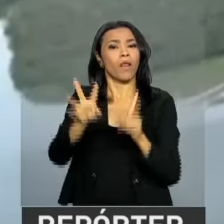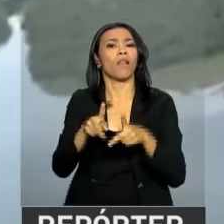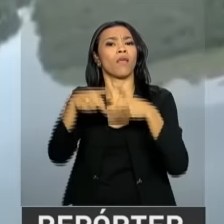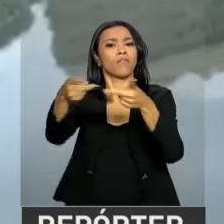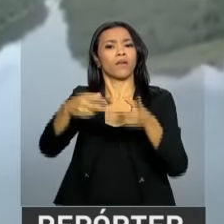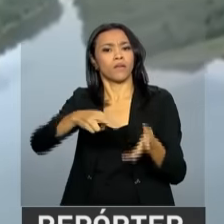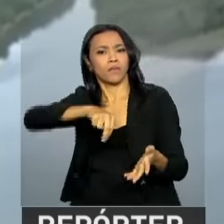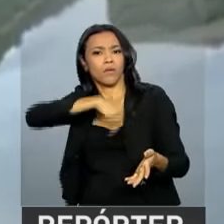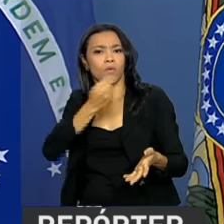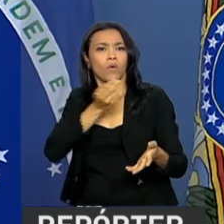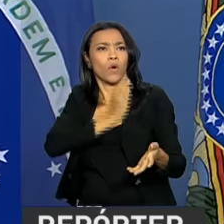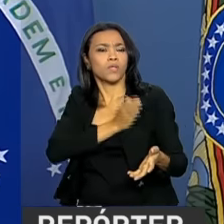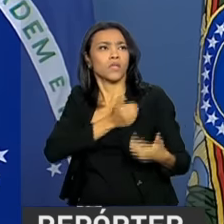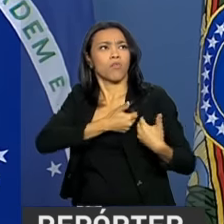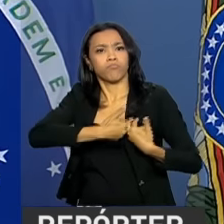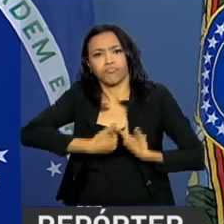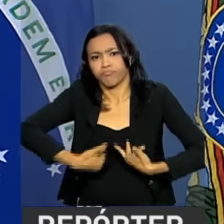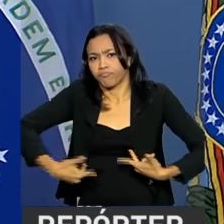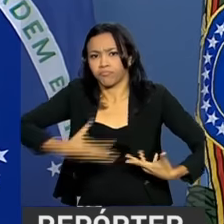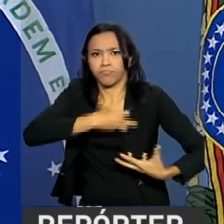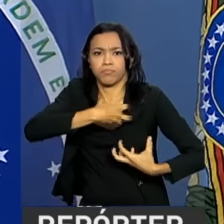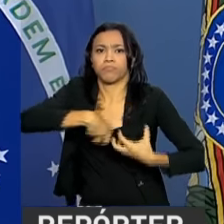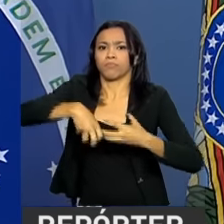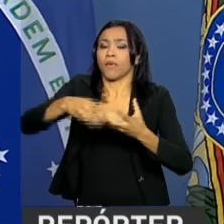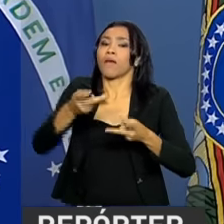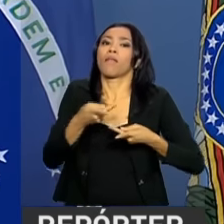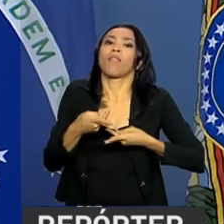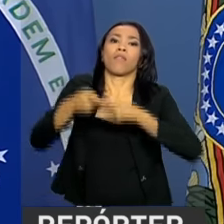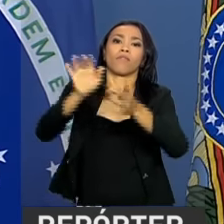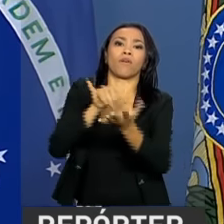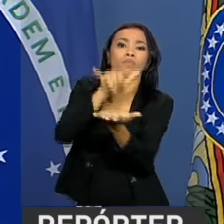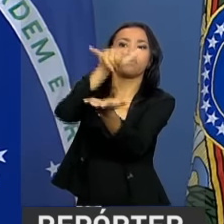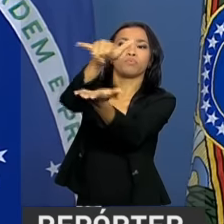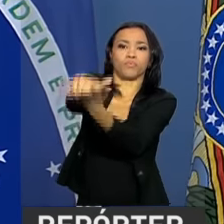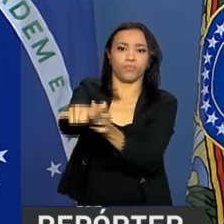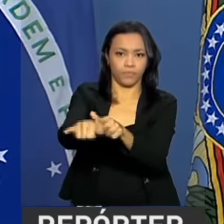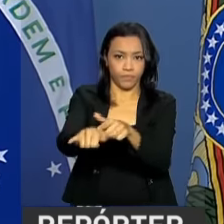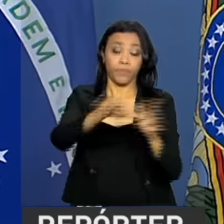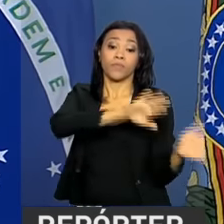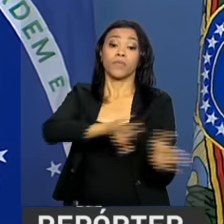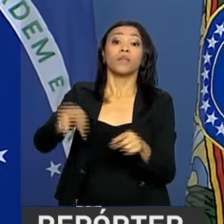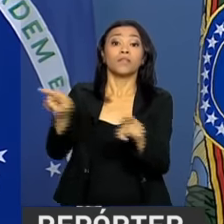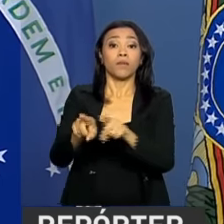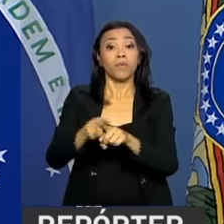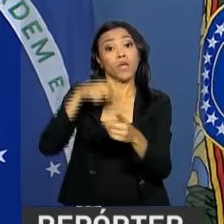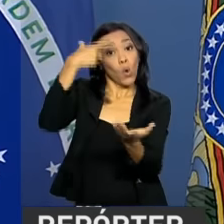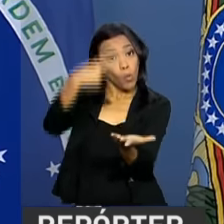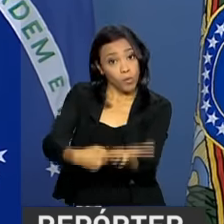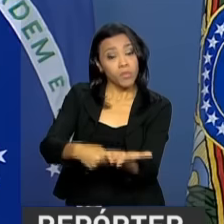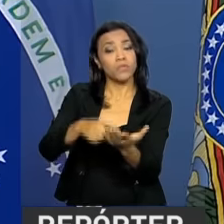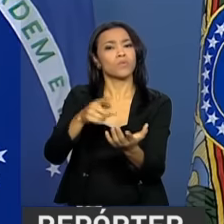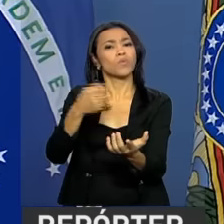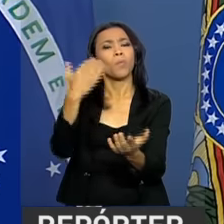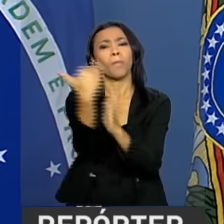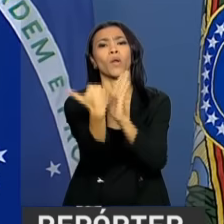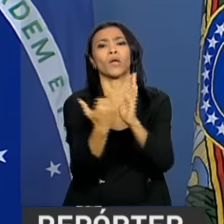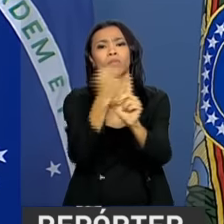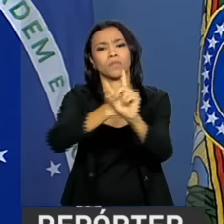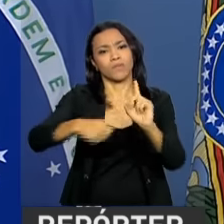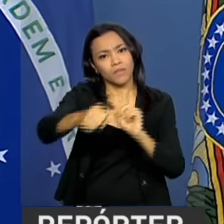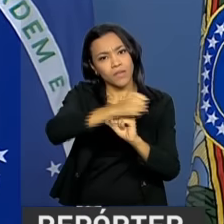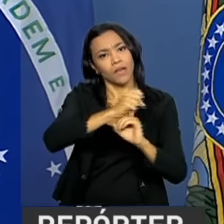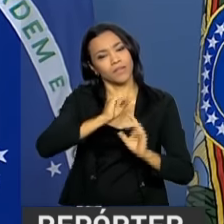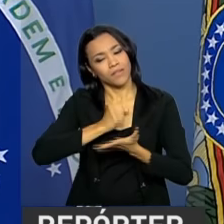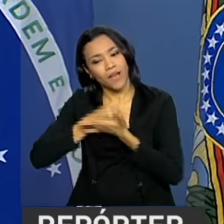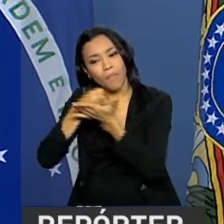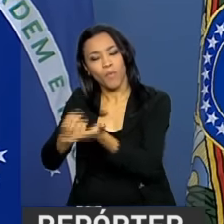para transplantes o presidente em exercício tem reafirmado ainda o compromisso com os programas sociais e o apoio ao